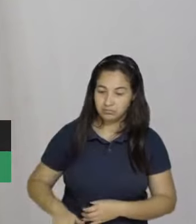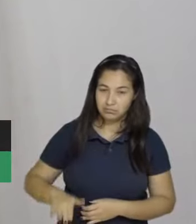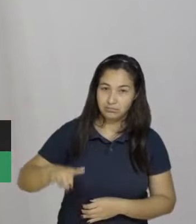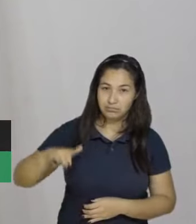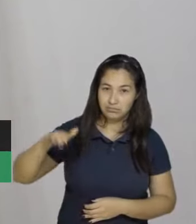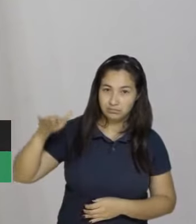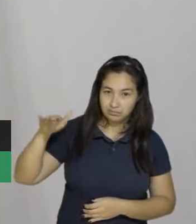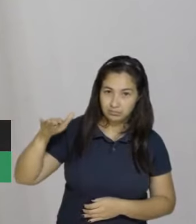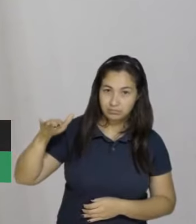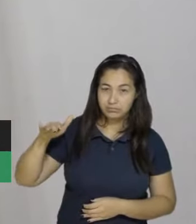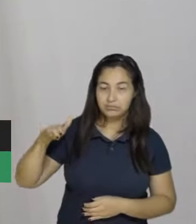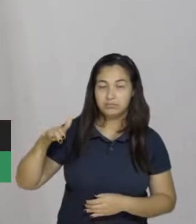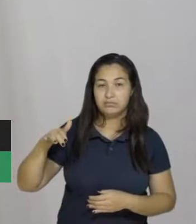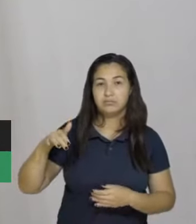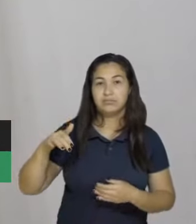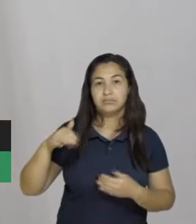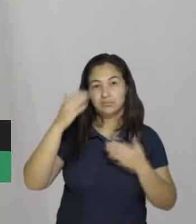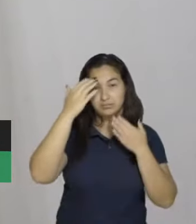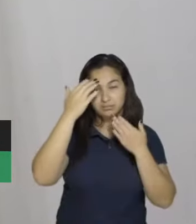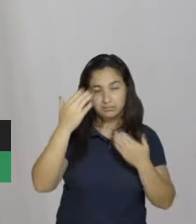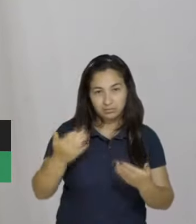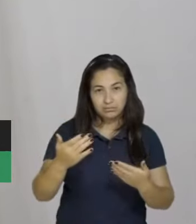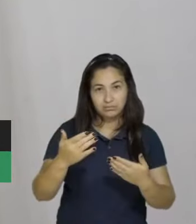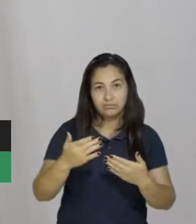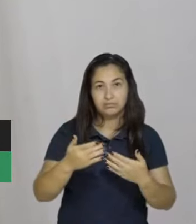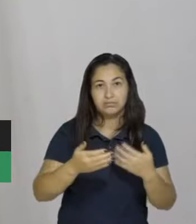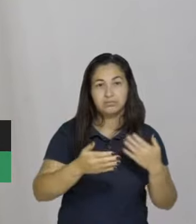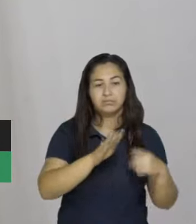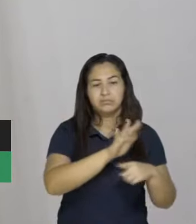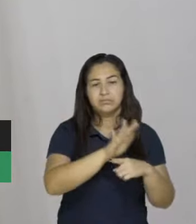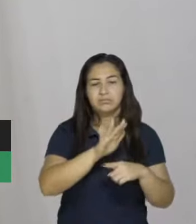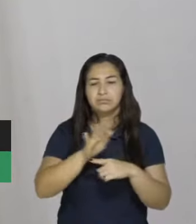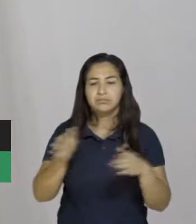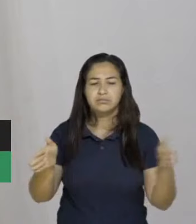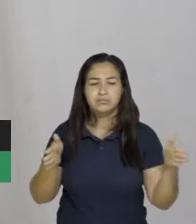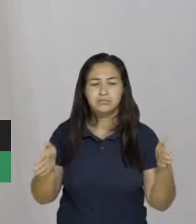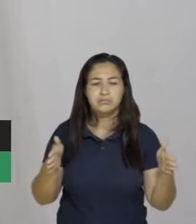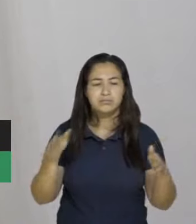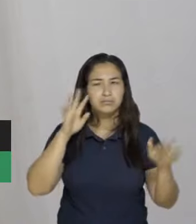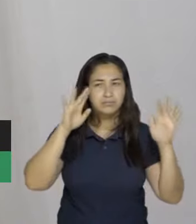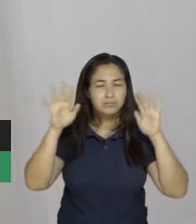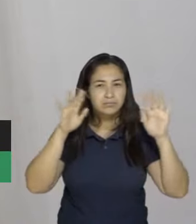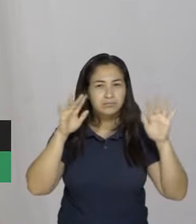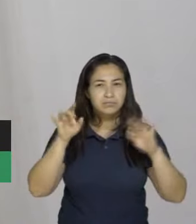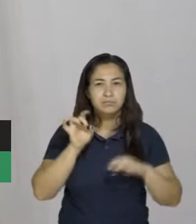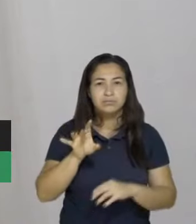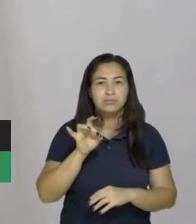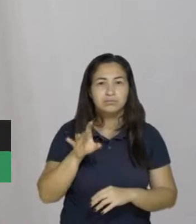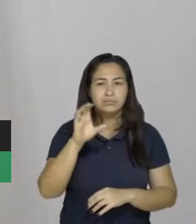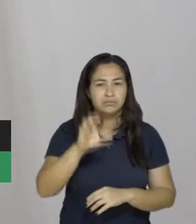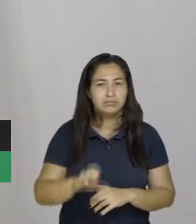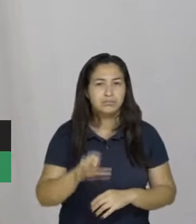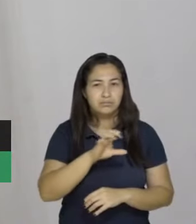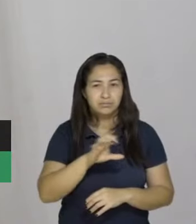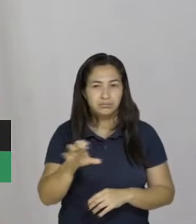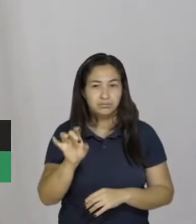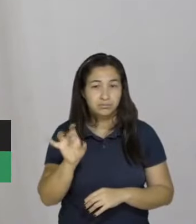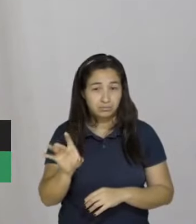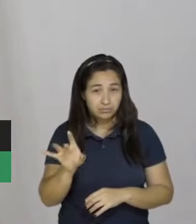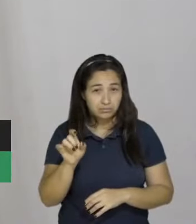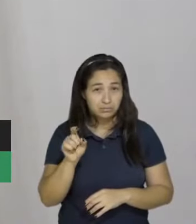a caridade. Mas penso que esta época de reflexão não serve apenas para os católicos, deve